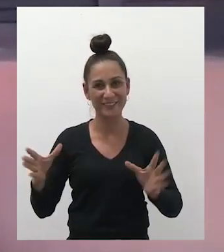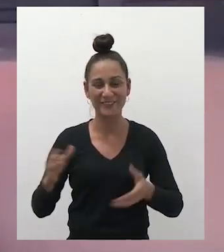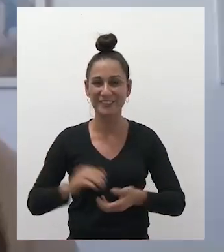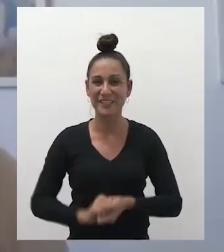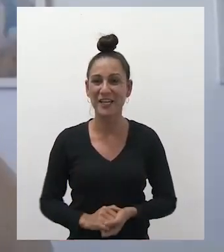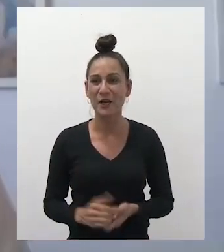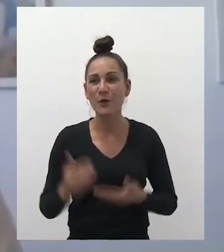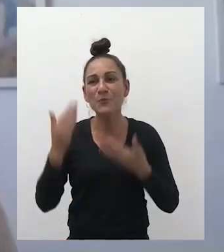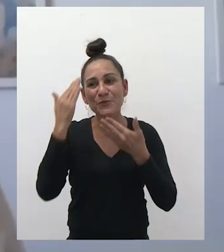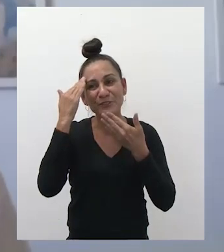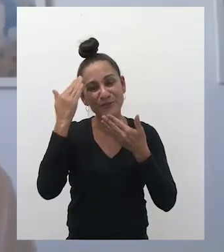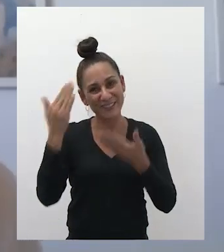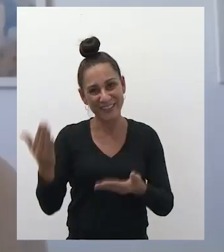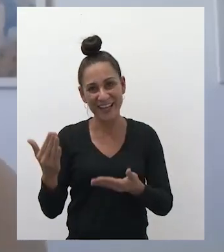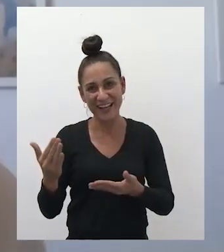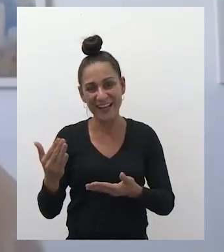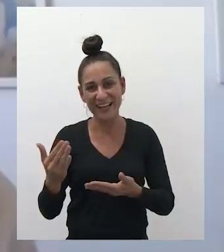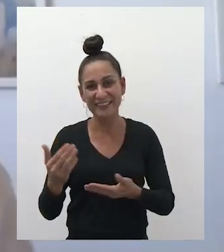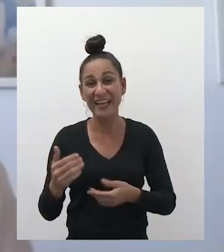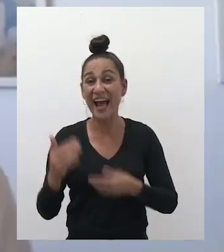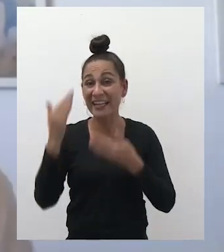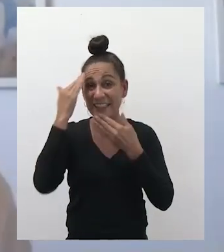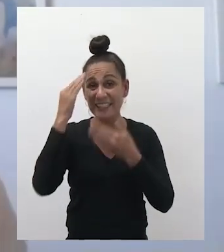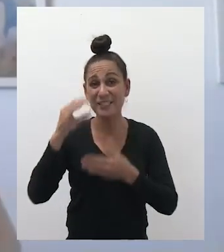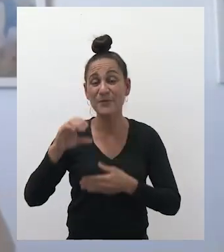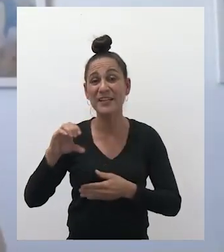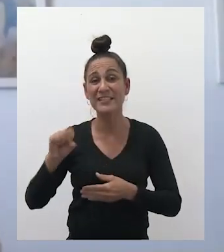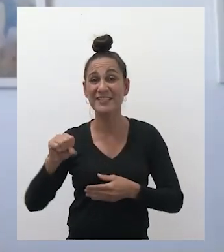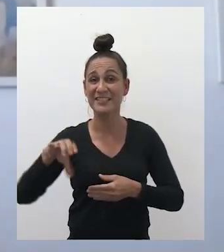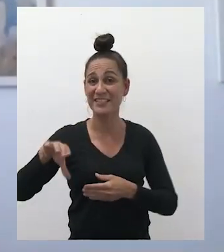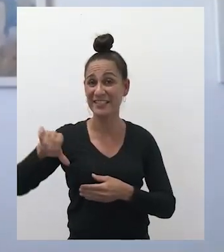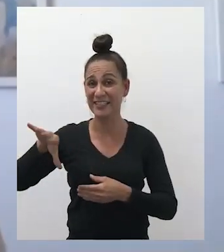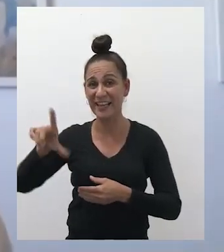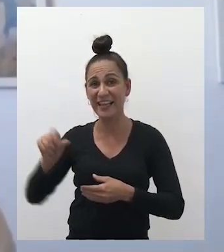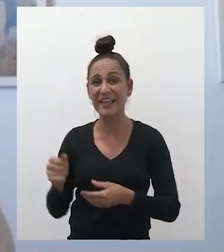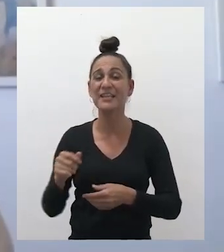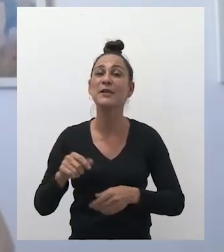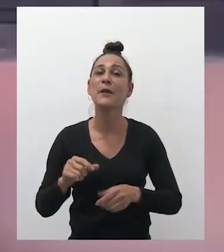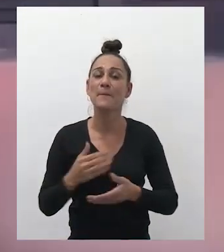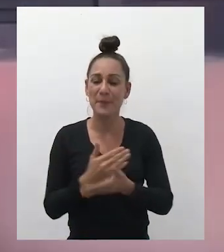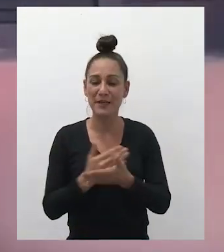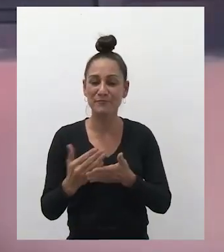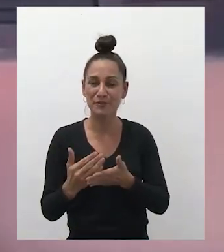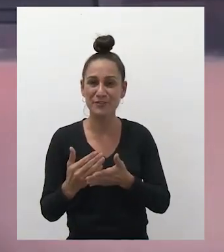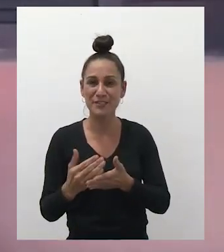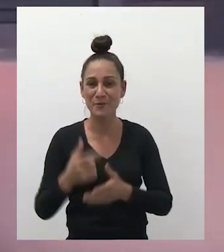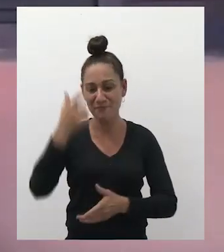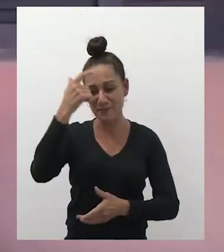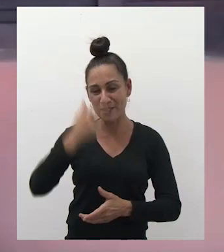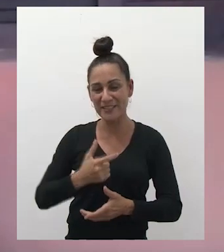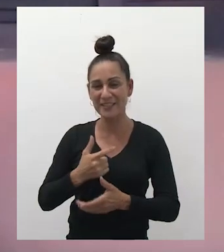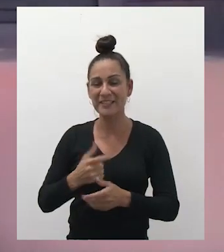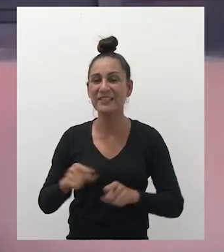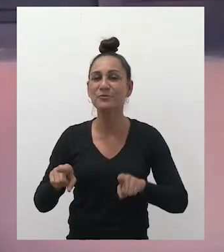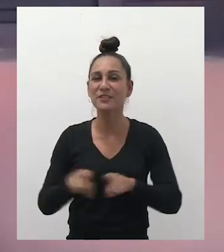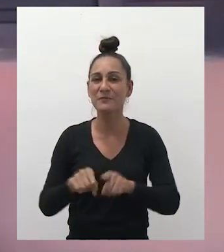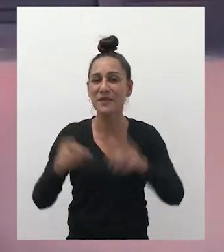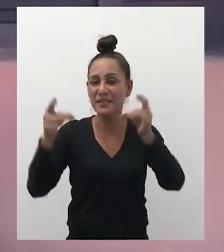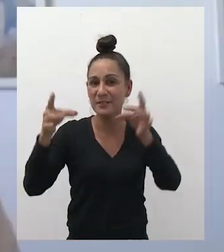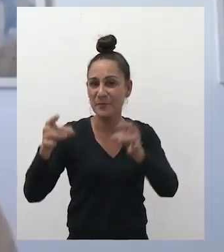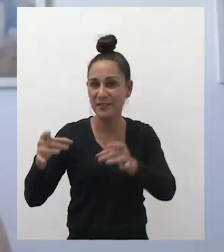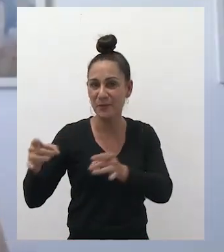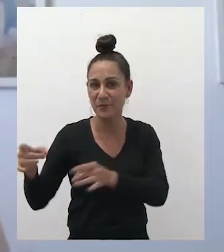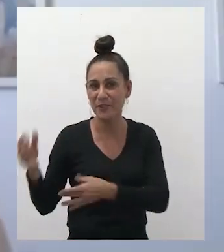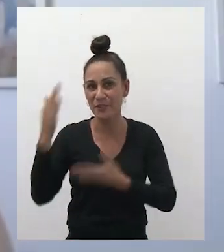Muito obrigada. Agradeço a Silene pelas palavras aí, pela introdução. Agradeço especialmente a